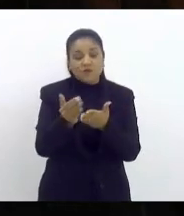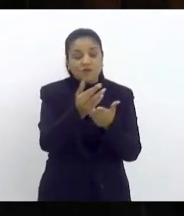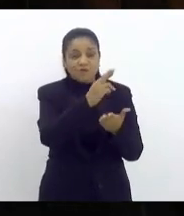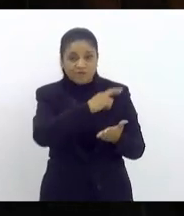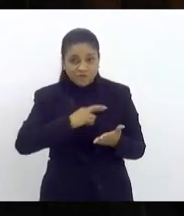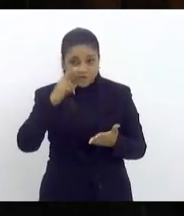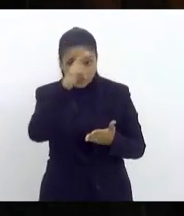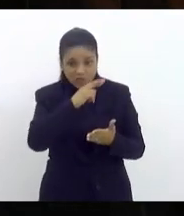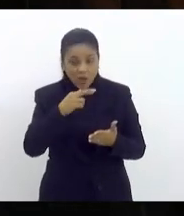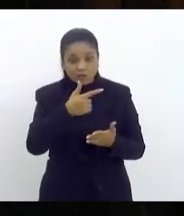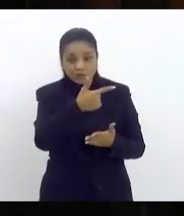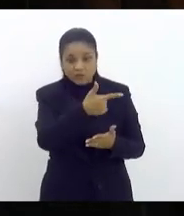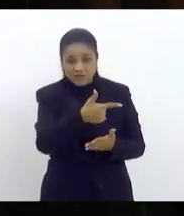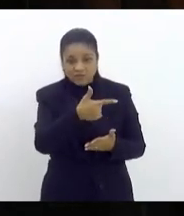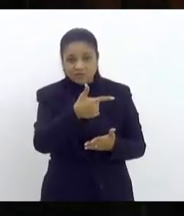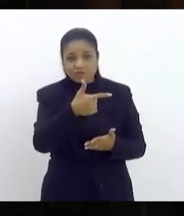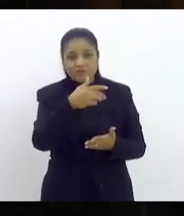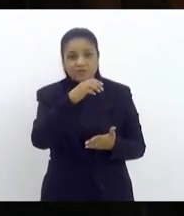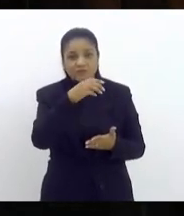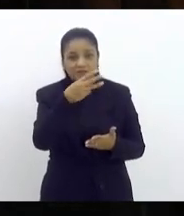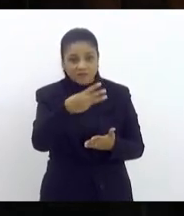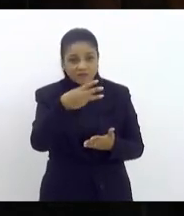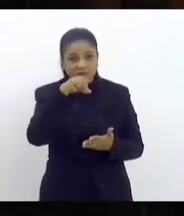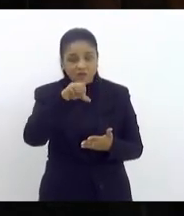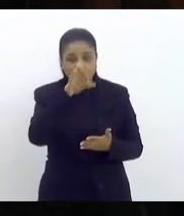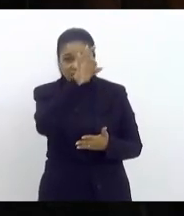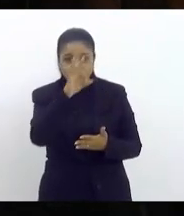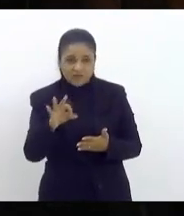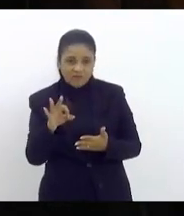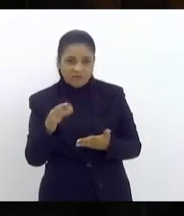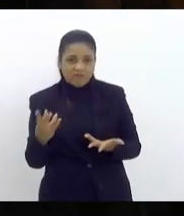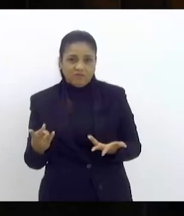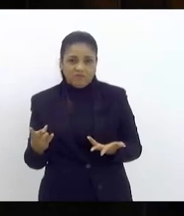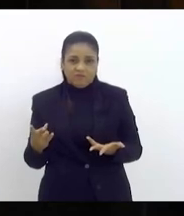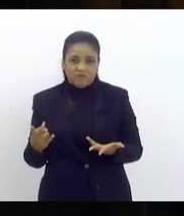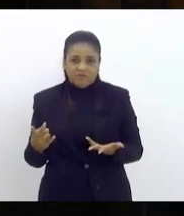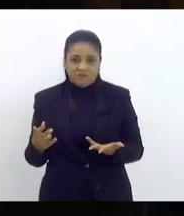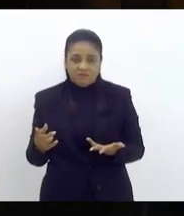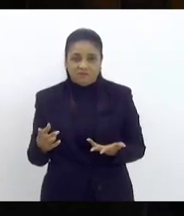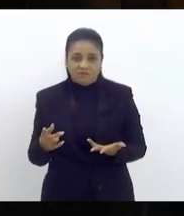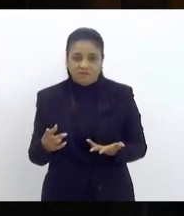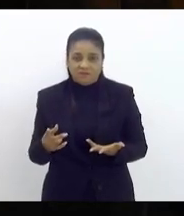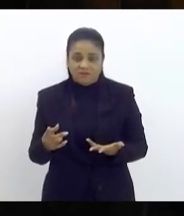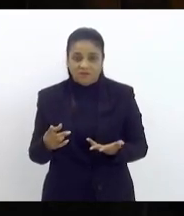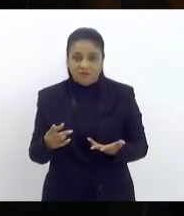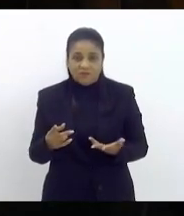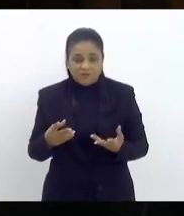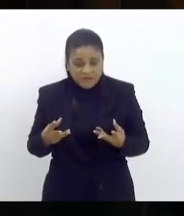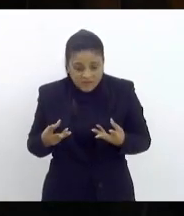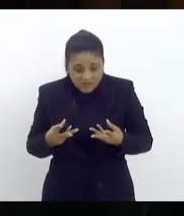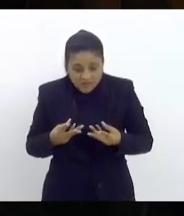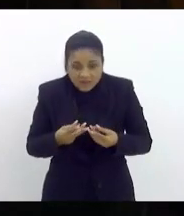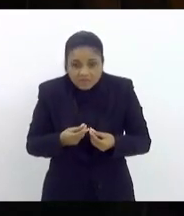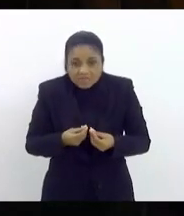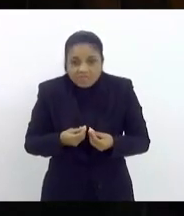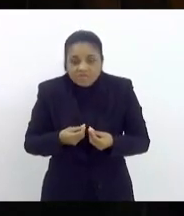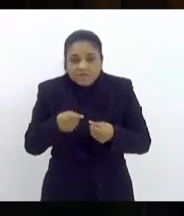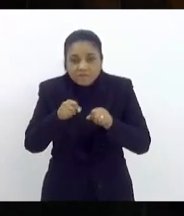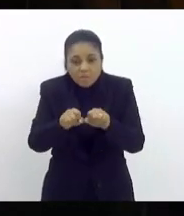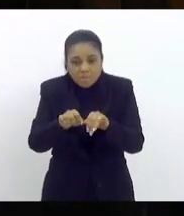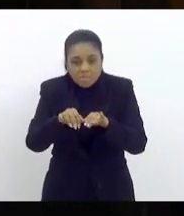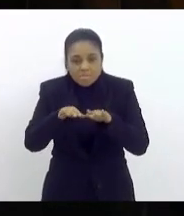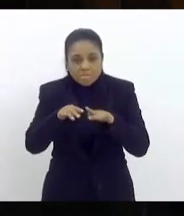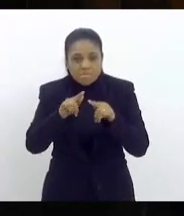239% então o que que é a essência do parlamento e por que